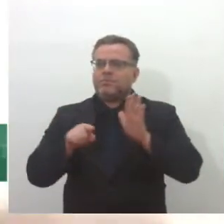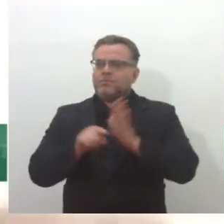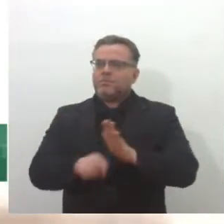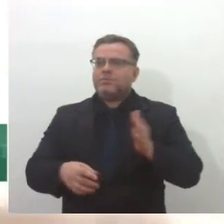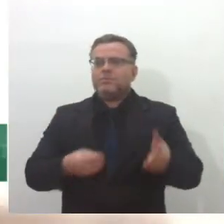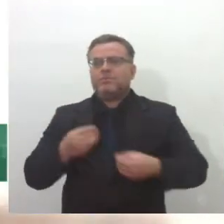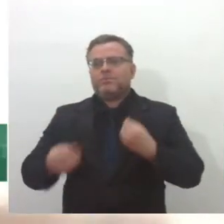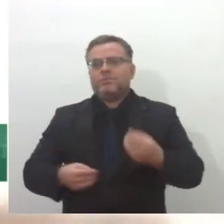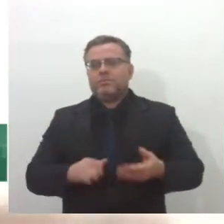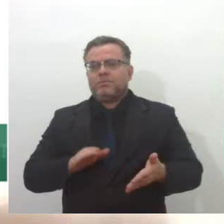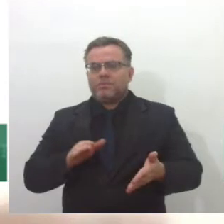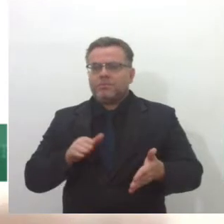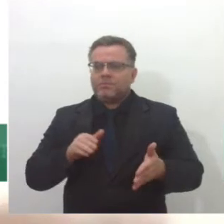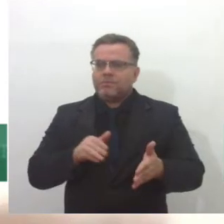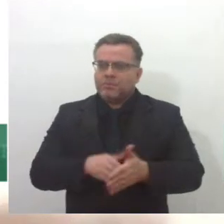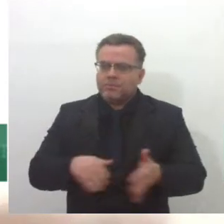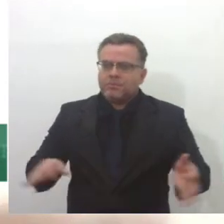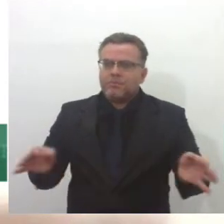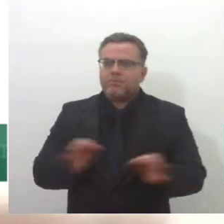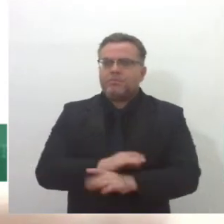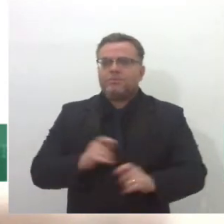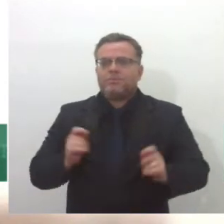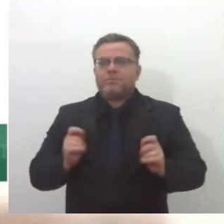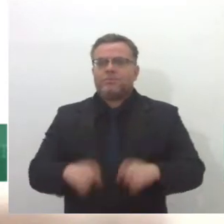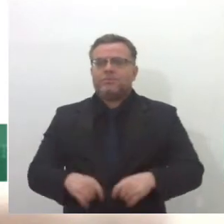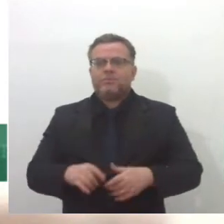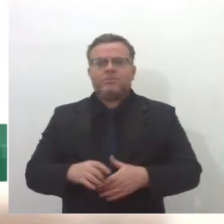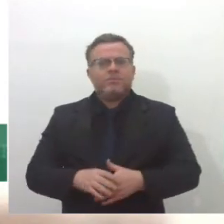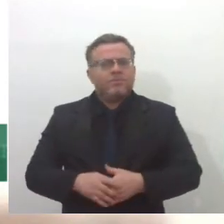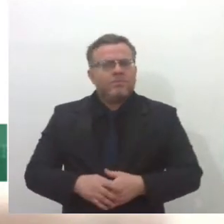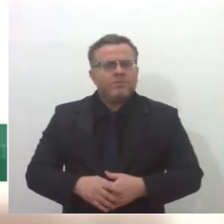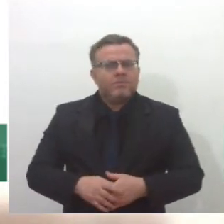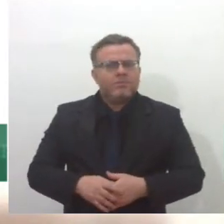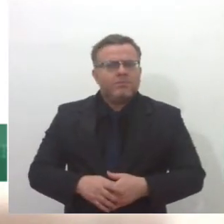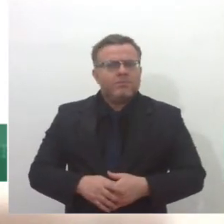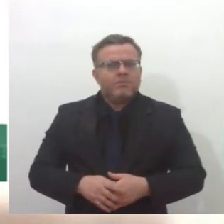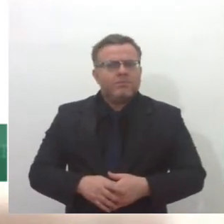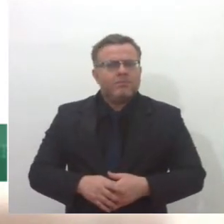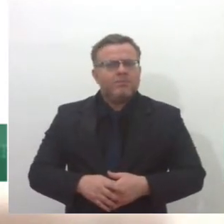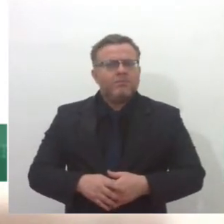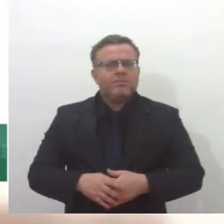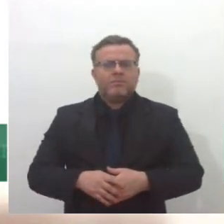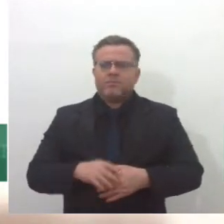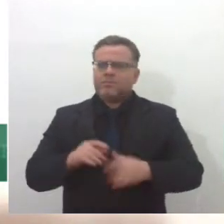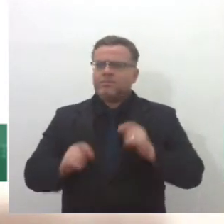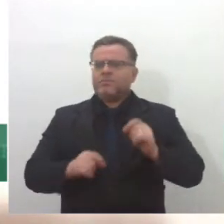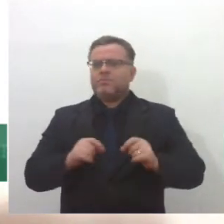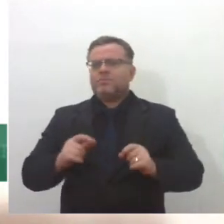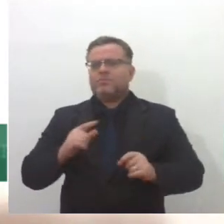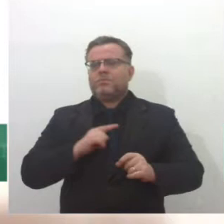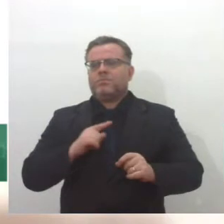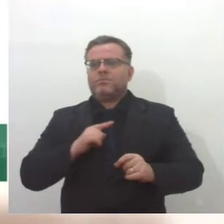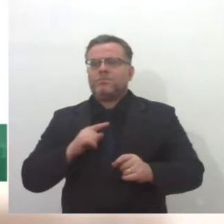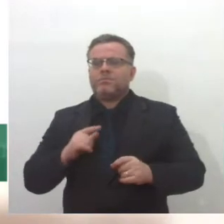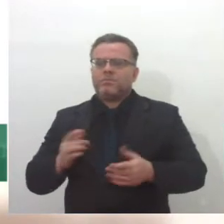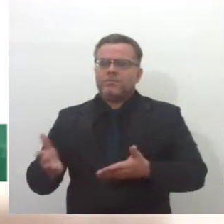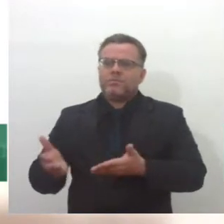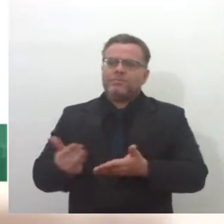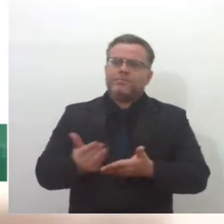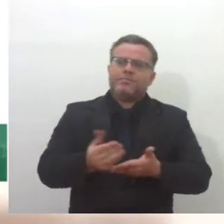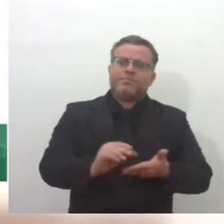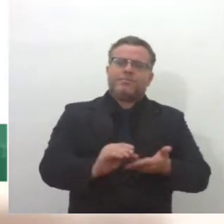Tribunal Federal, até ficar fixada a tese, no sentido de que haveria um recolhimento a maior do PIS e da